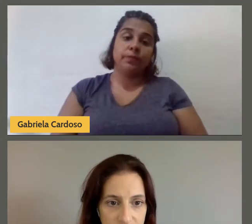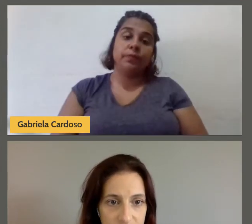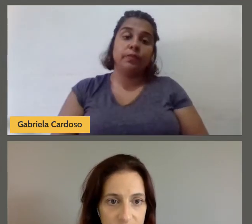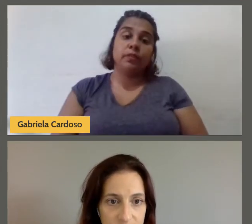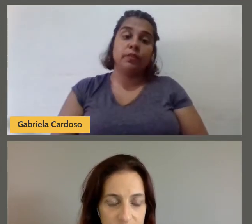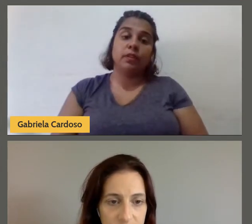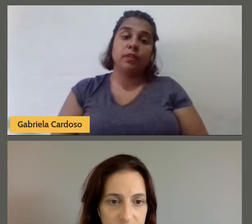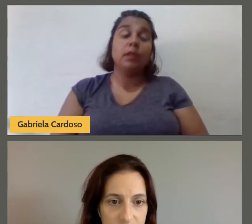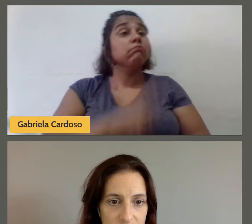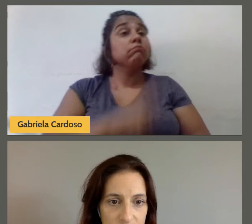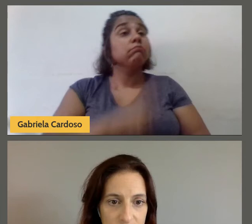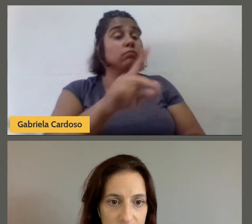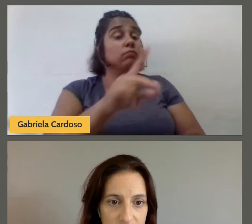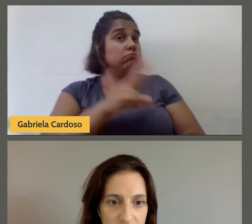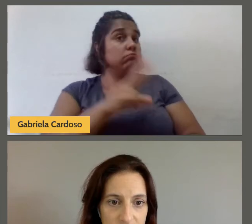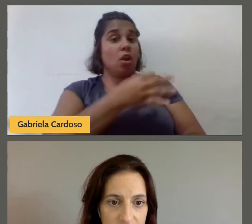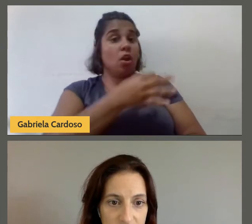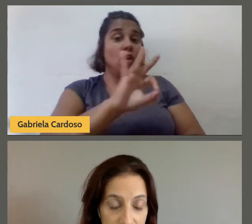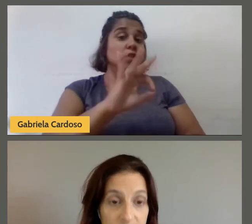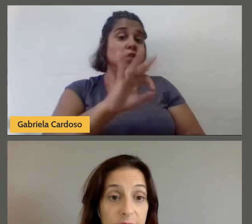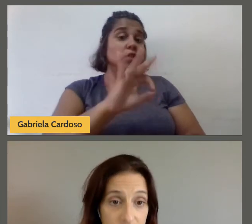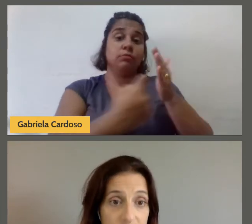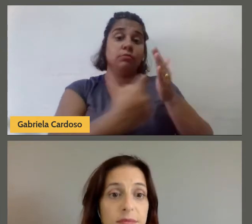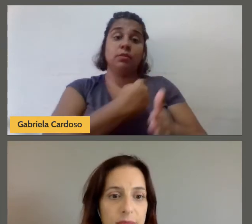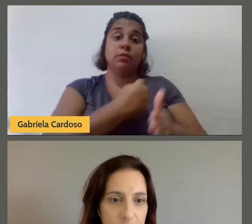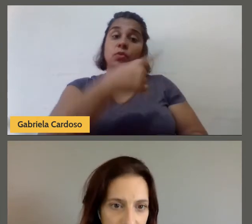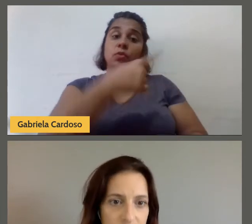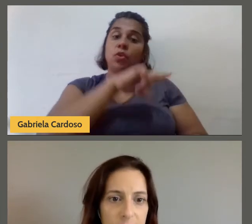temas, assim, a gente tem, sim, bastante conexão com a